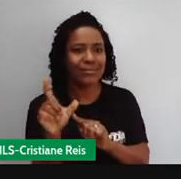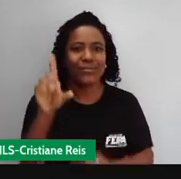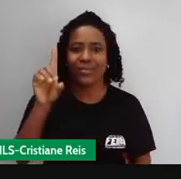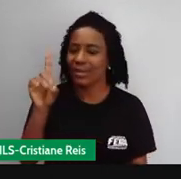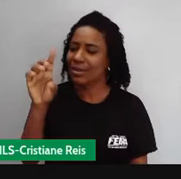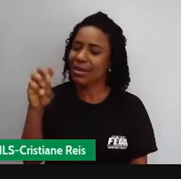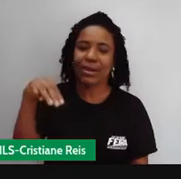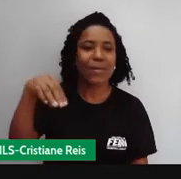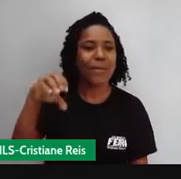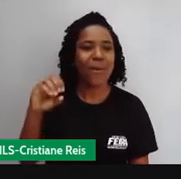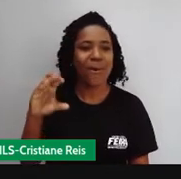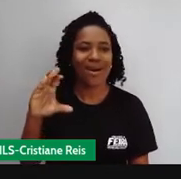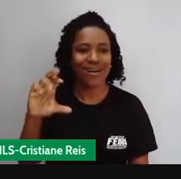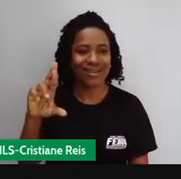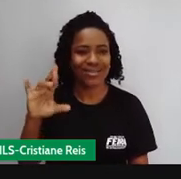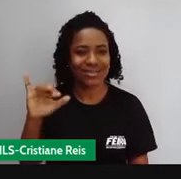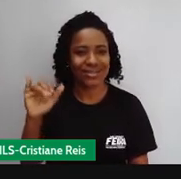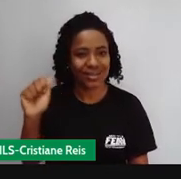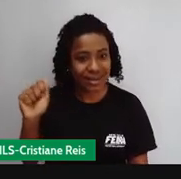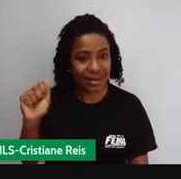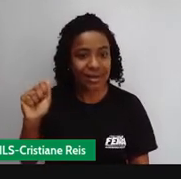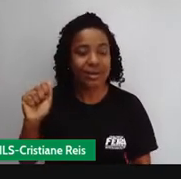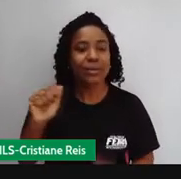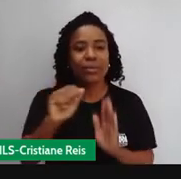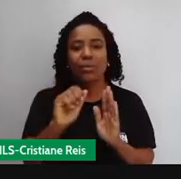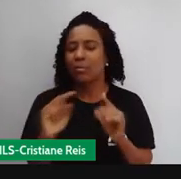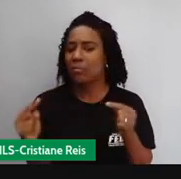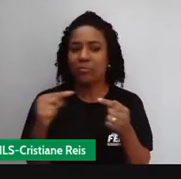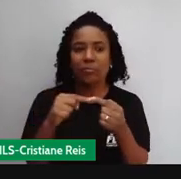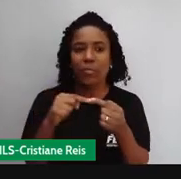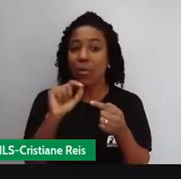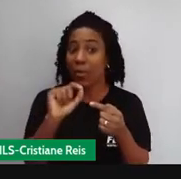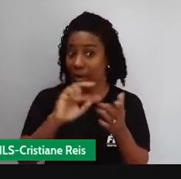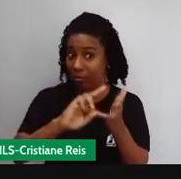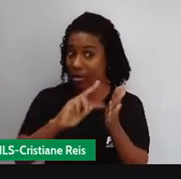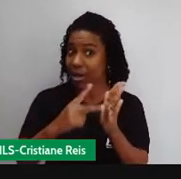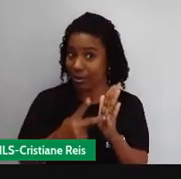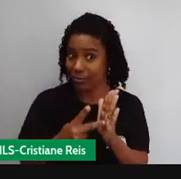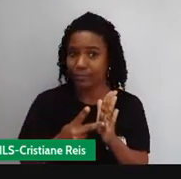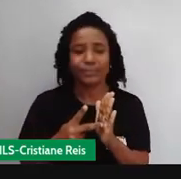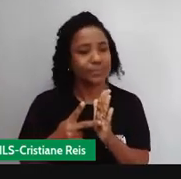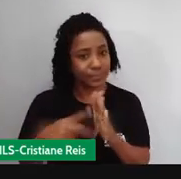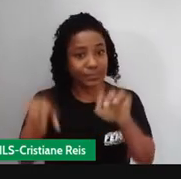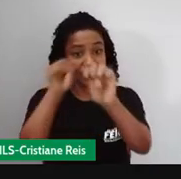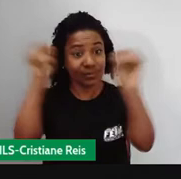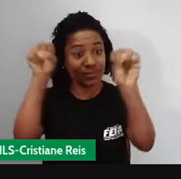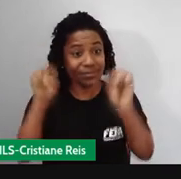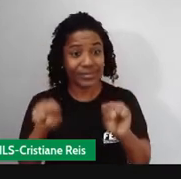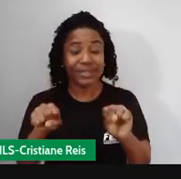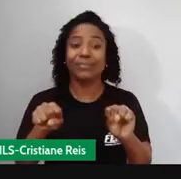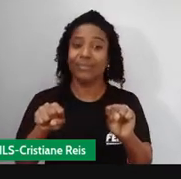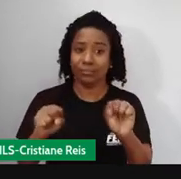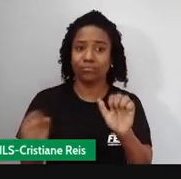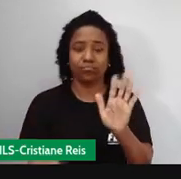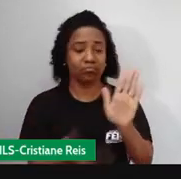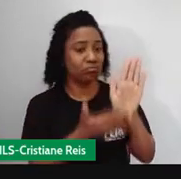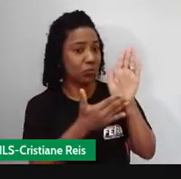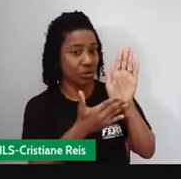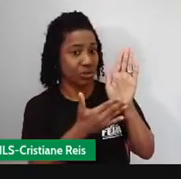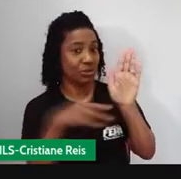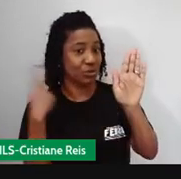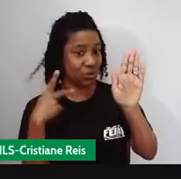o seguinte conceito. Sistema político em que a autoridade emana do conjunto dos